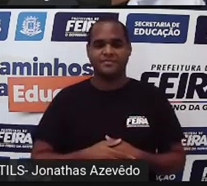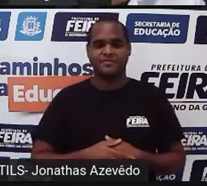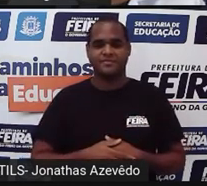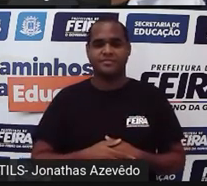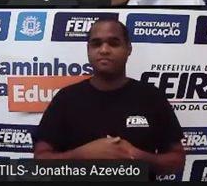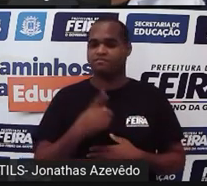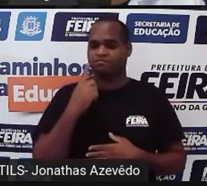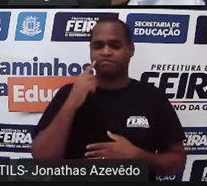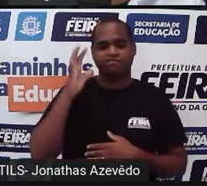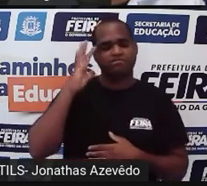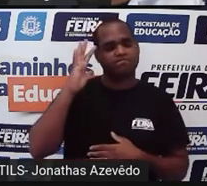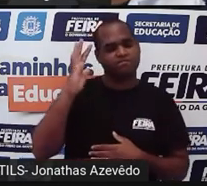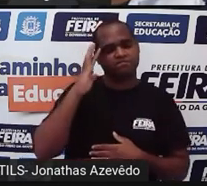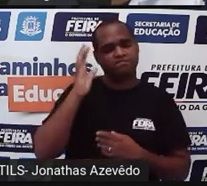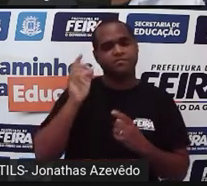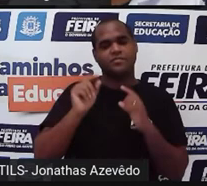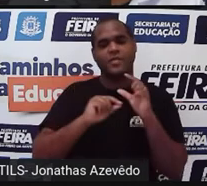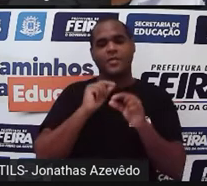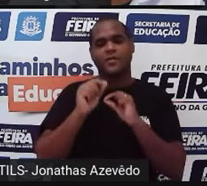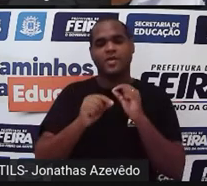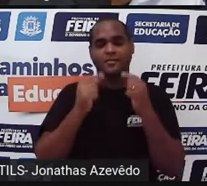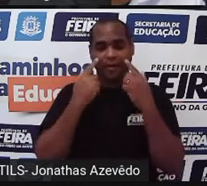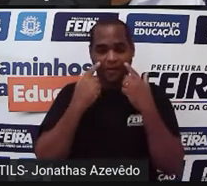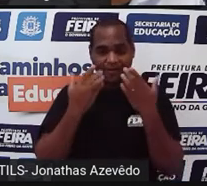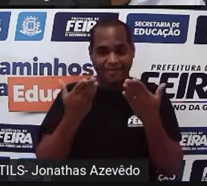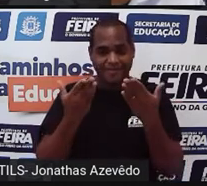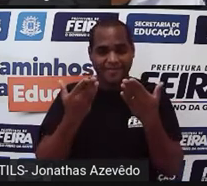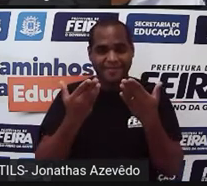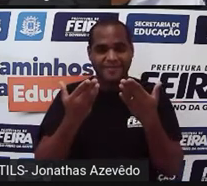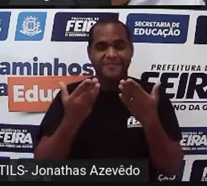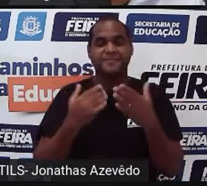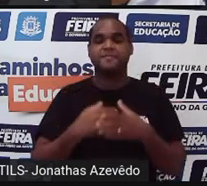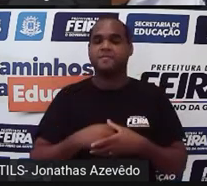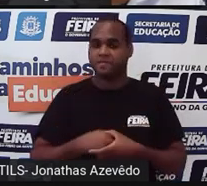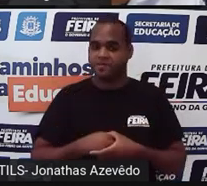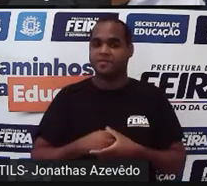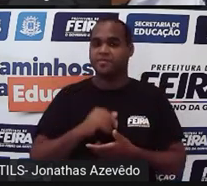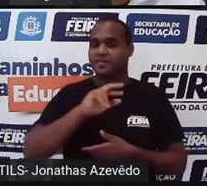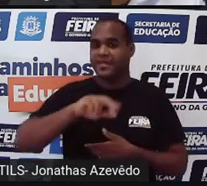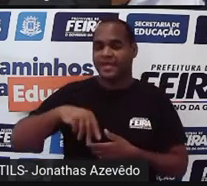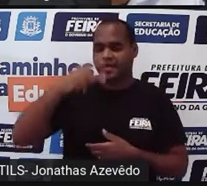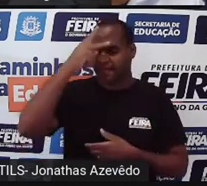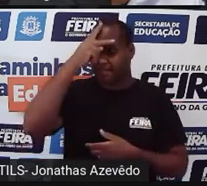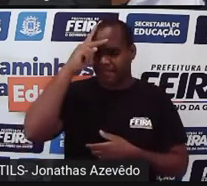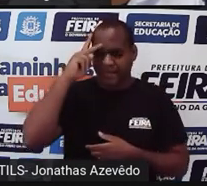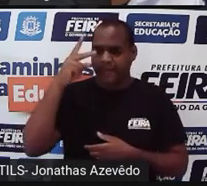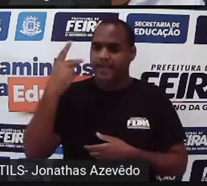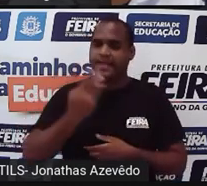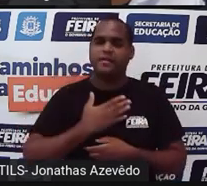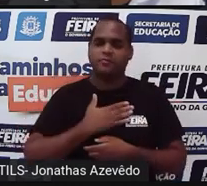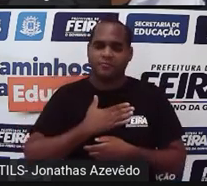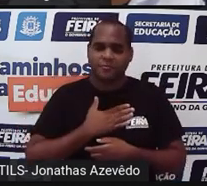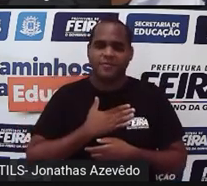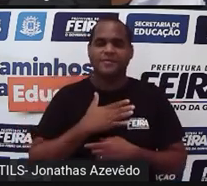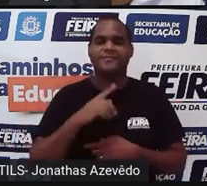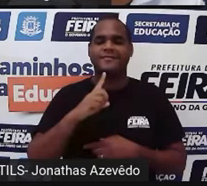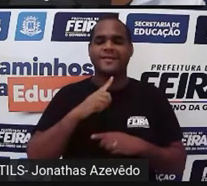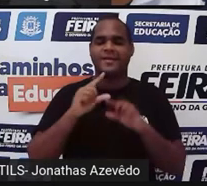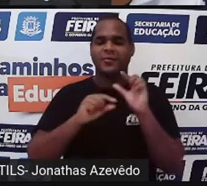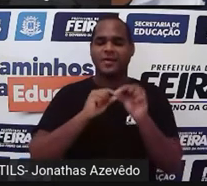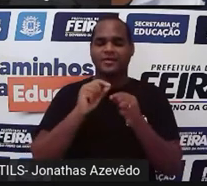A gente vai pensar, né, aqui, ó, das pessoas que gostam, né,